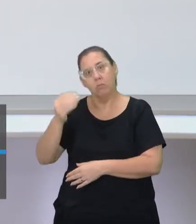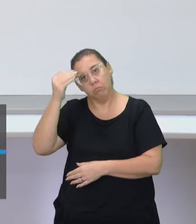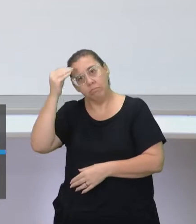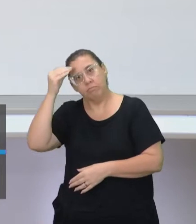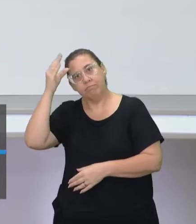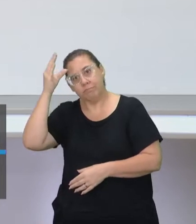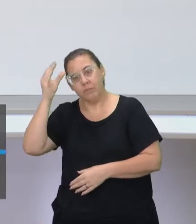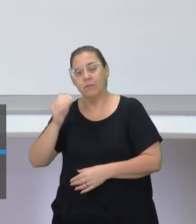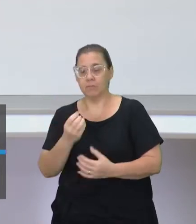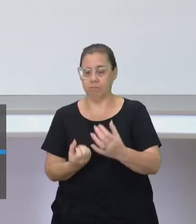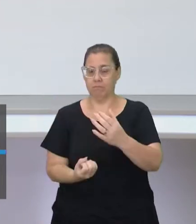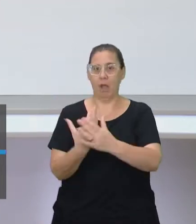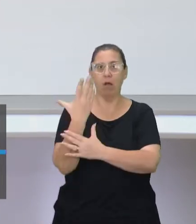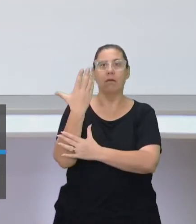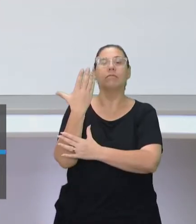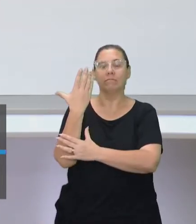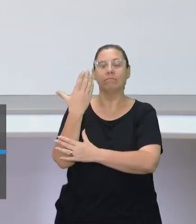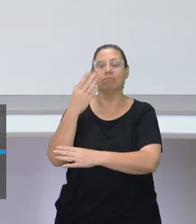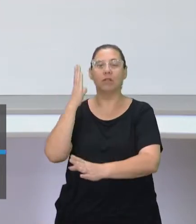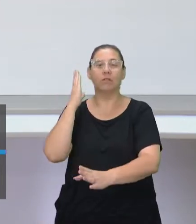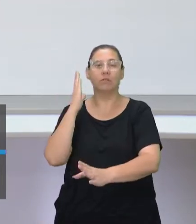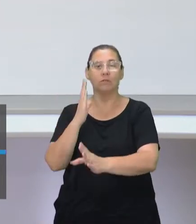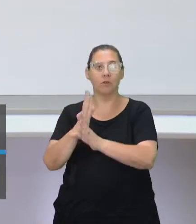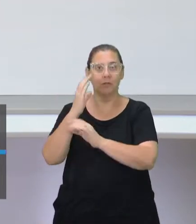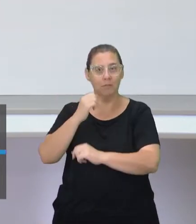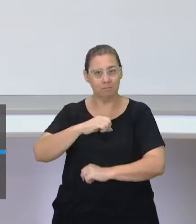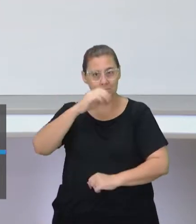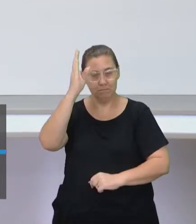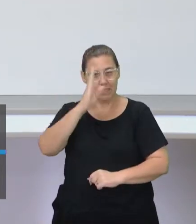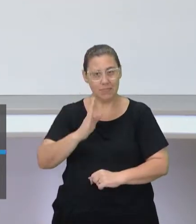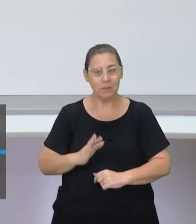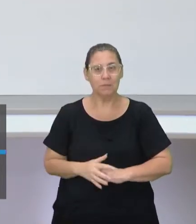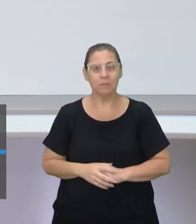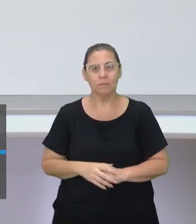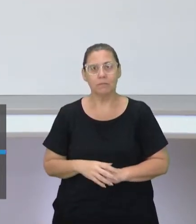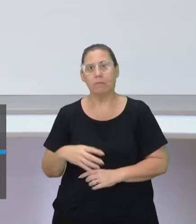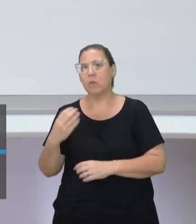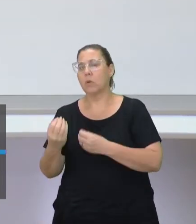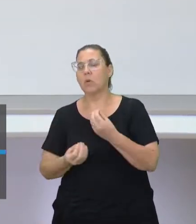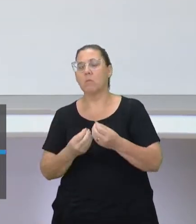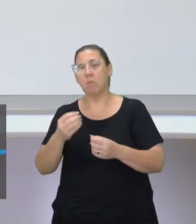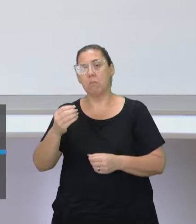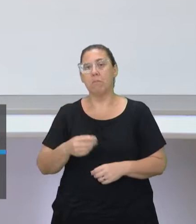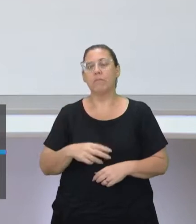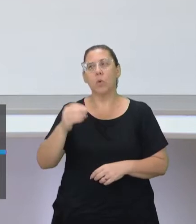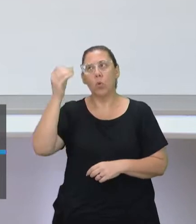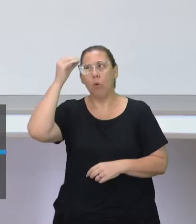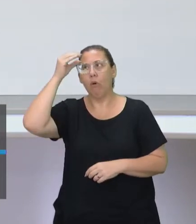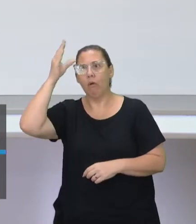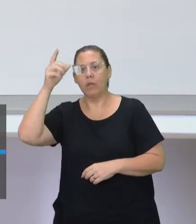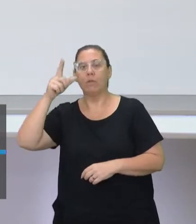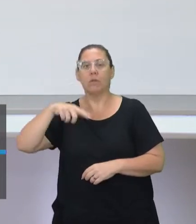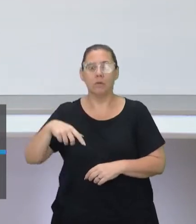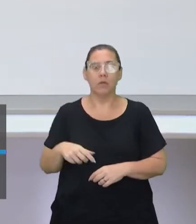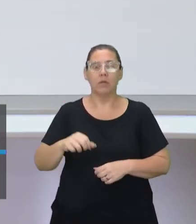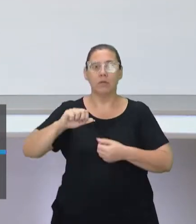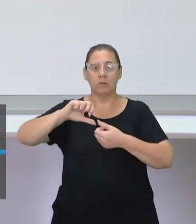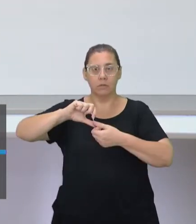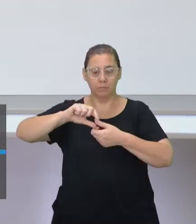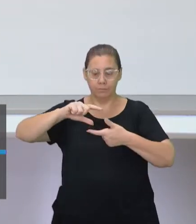seria o descobrimento do Brasil. Compreendido? Então, nosso objeto do conhecimento hoje é